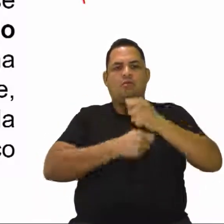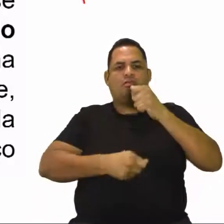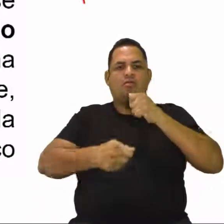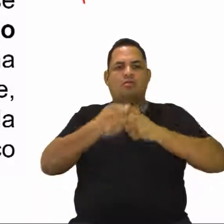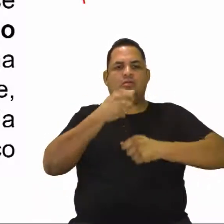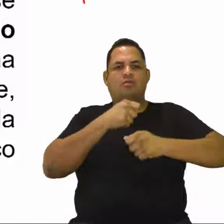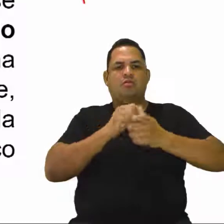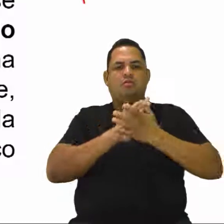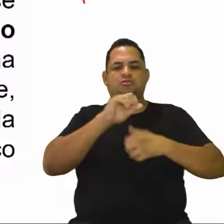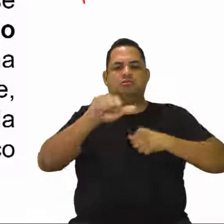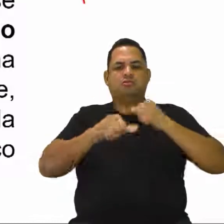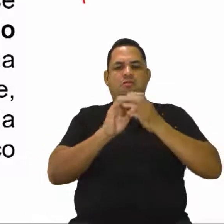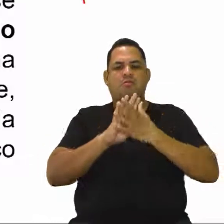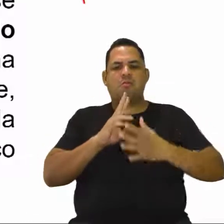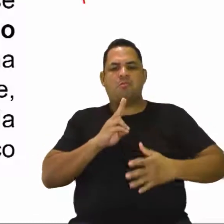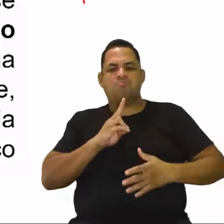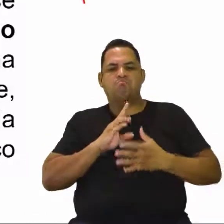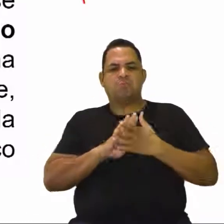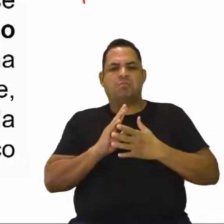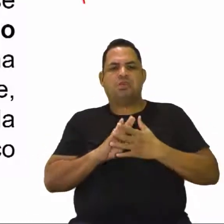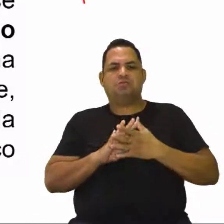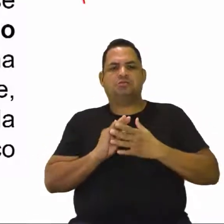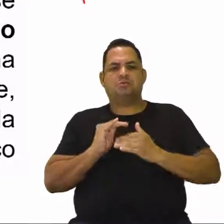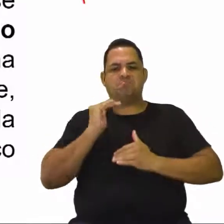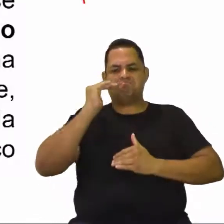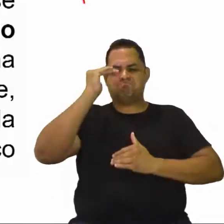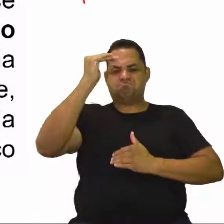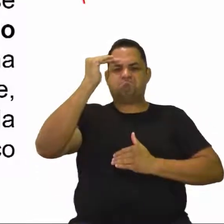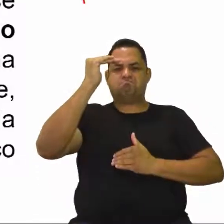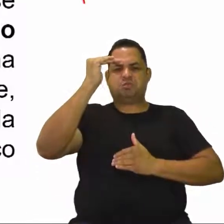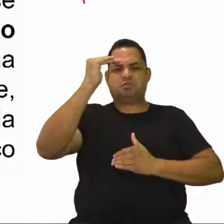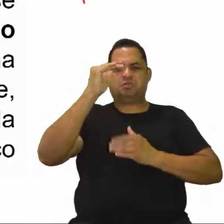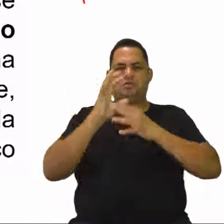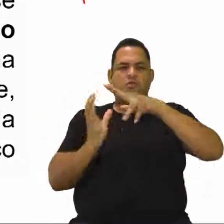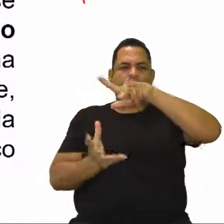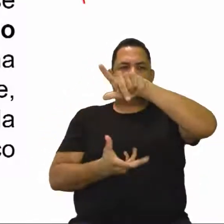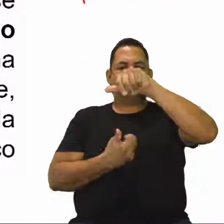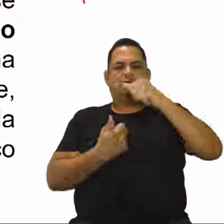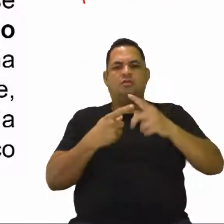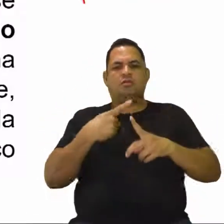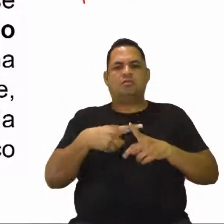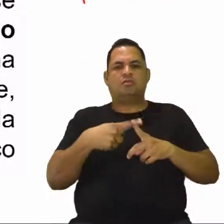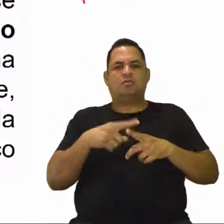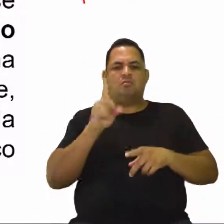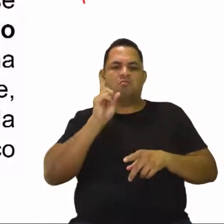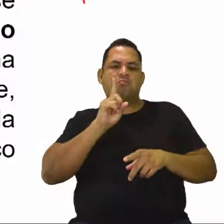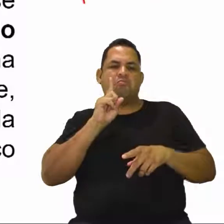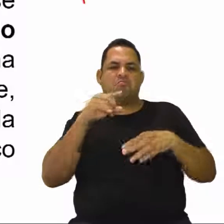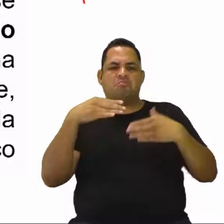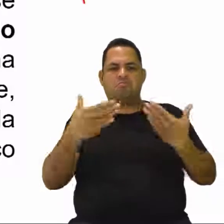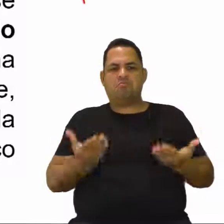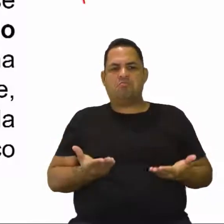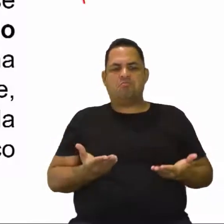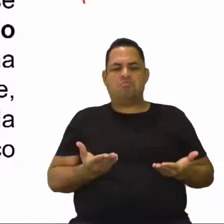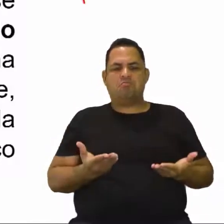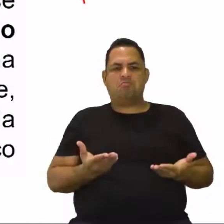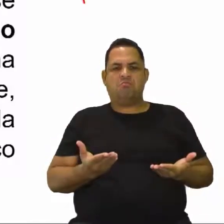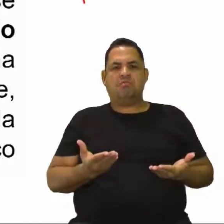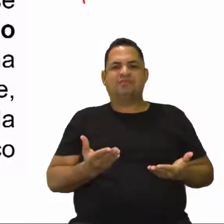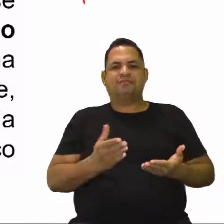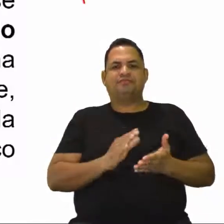mais poderosa do mundo. Por quê, professor? O senhor pode explicar? Posso? Porque os americanos, eles